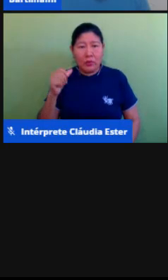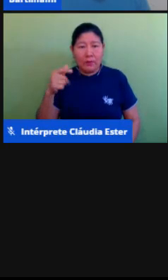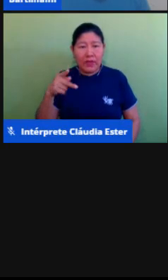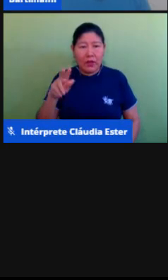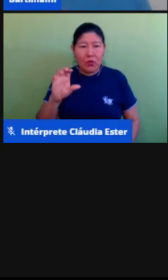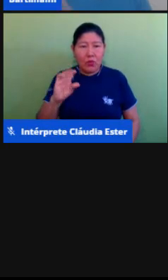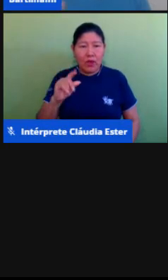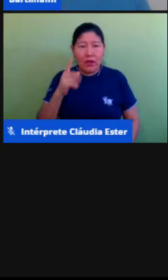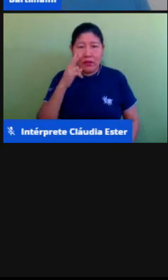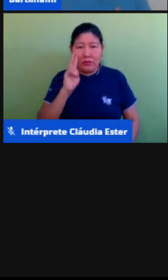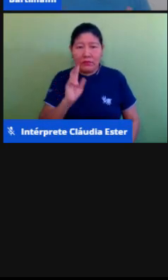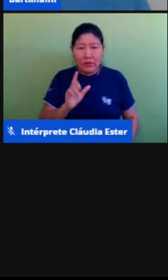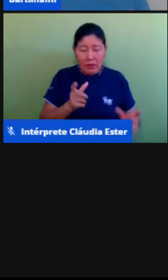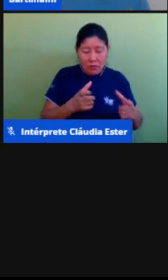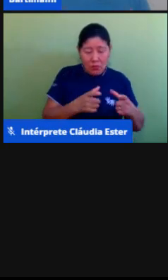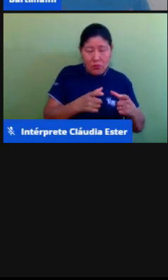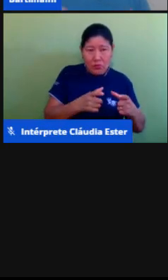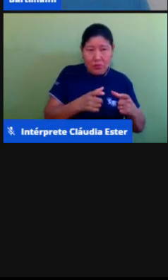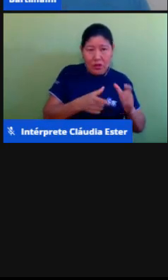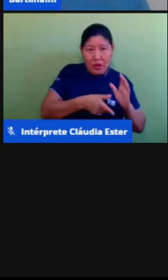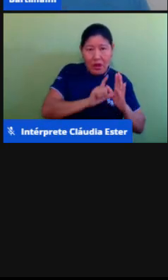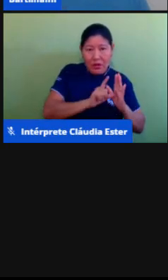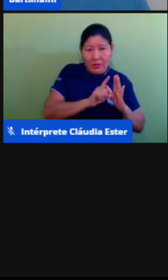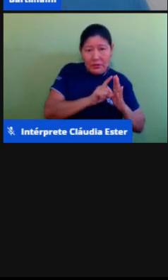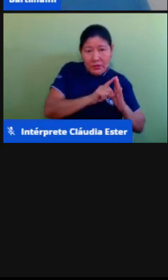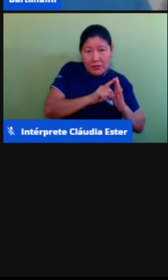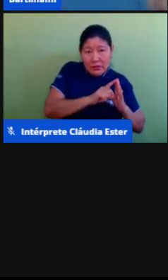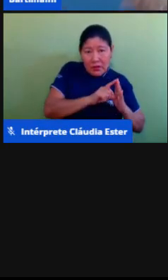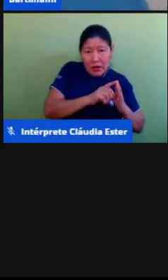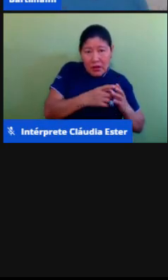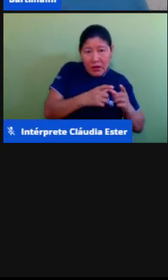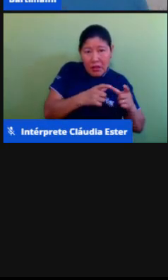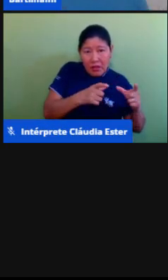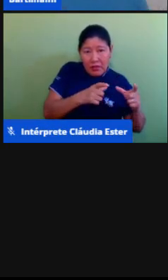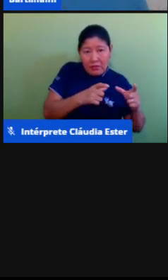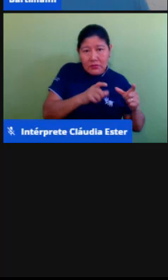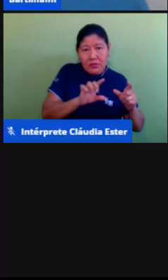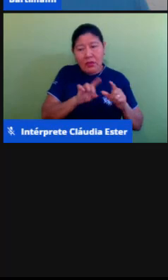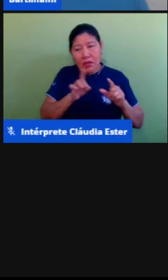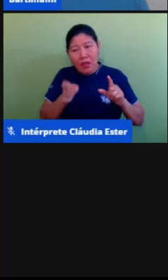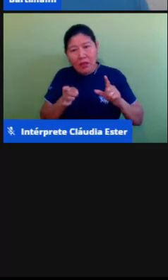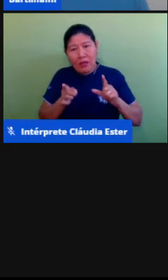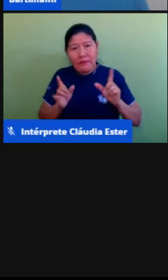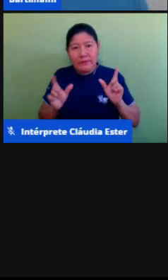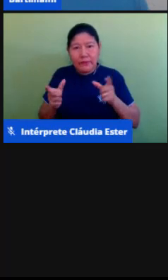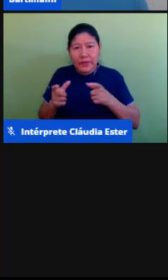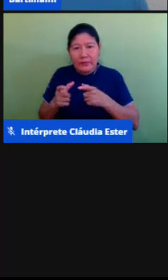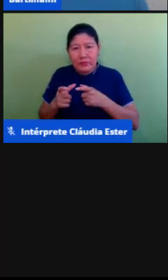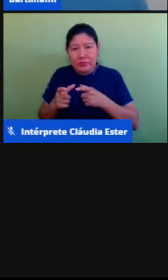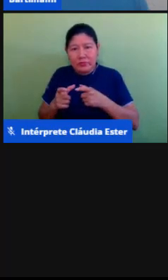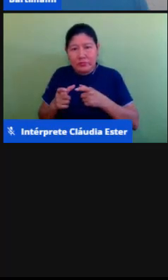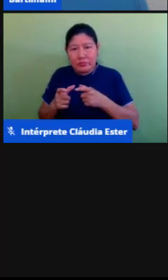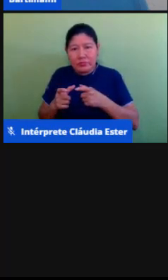218 mil hectares. Então, esse tipo de análise você vai começar a colocar com o aluno. Olha, veja que a floresta diminuiu e a agropecuária aumentou. Então,